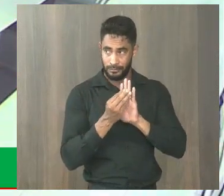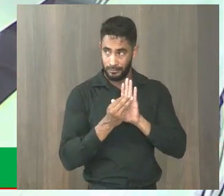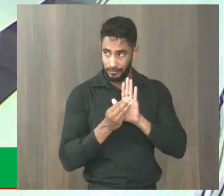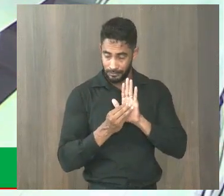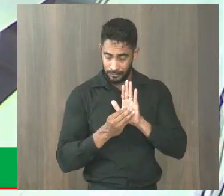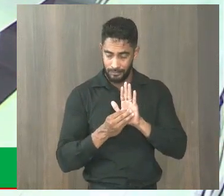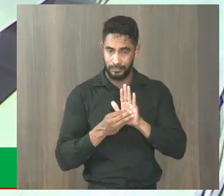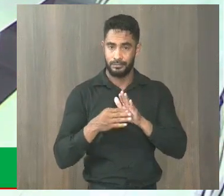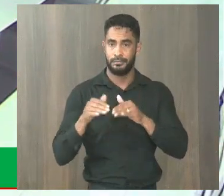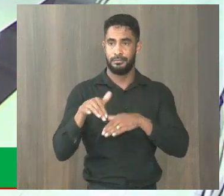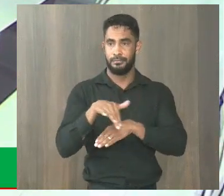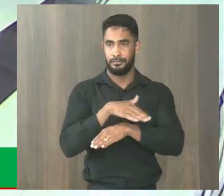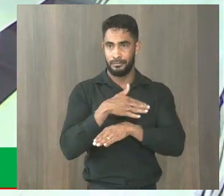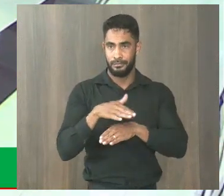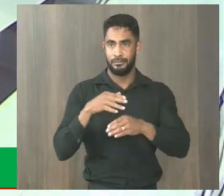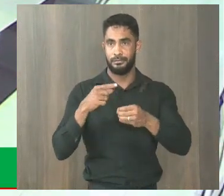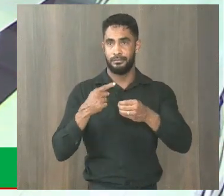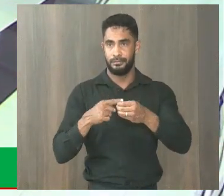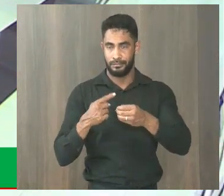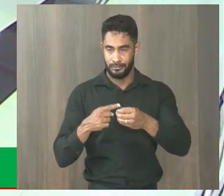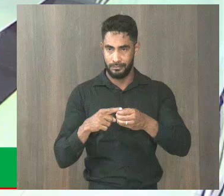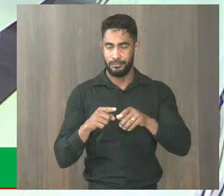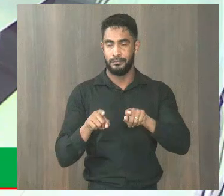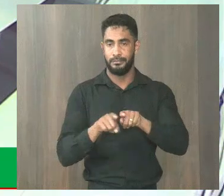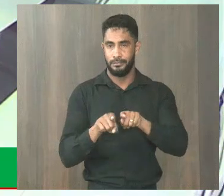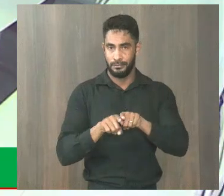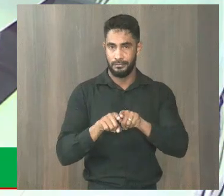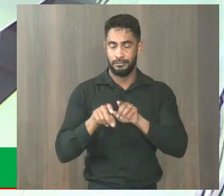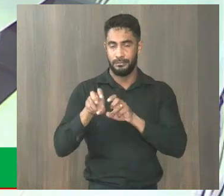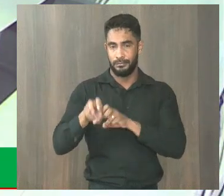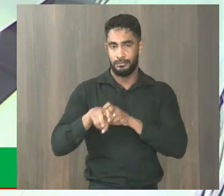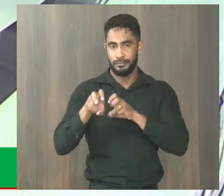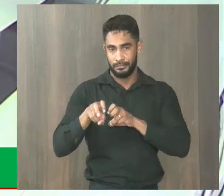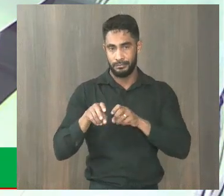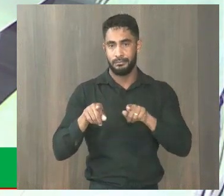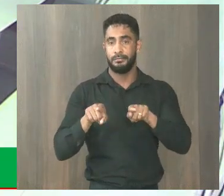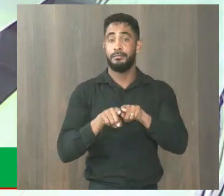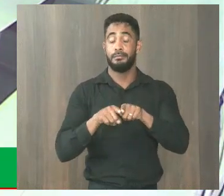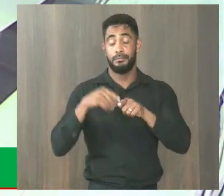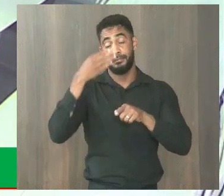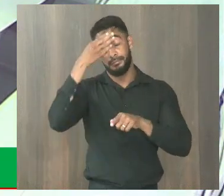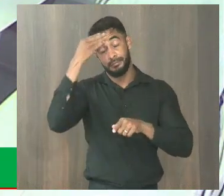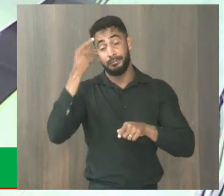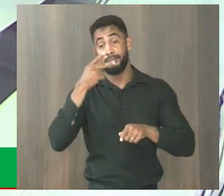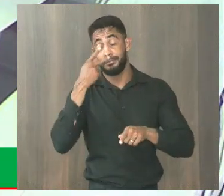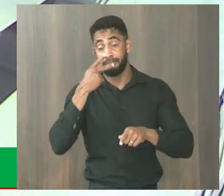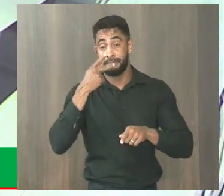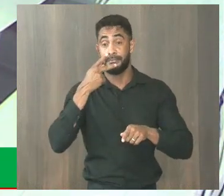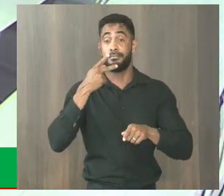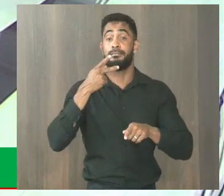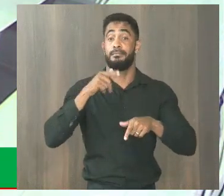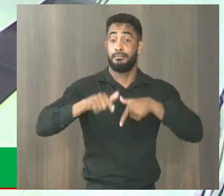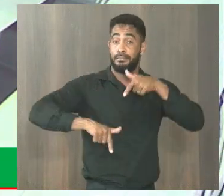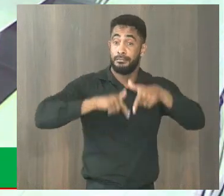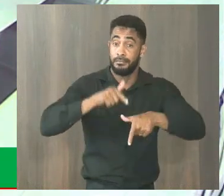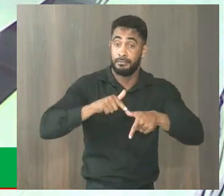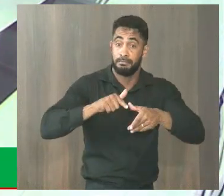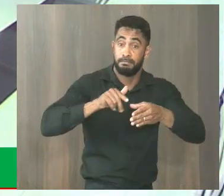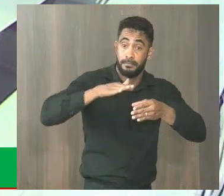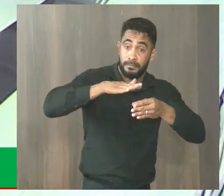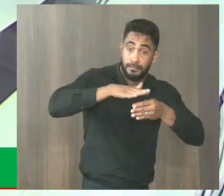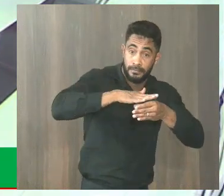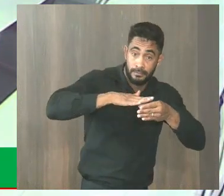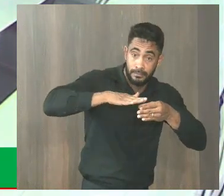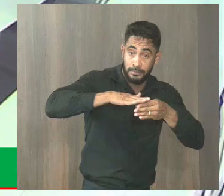ruas da cidade e também da zona rural. Esqueci de falar da operação tapa-buraco, que já está em andamento.